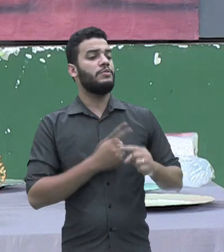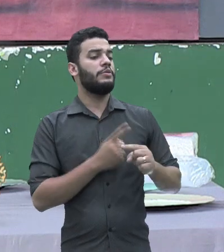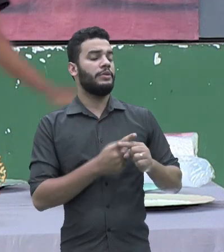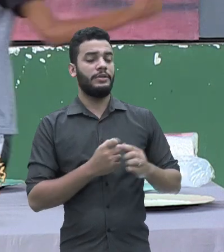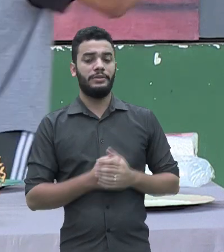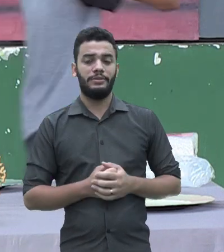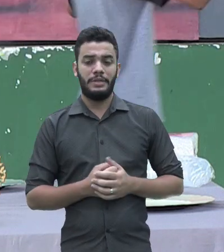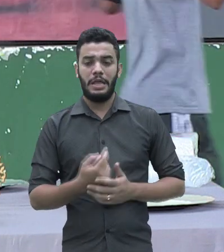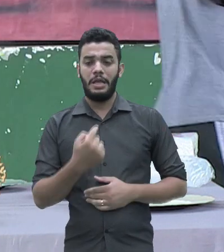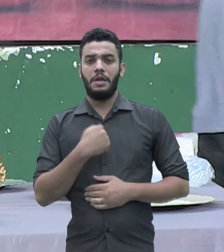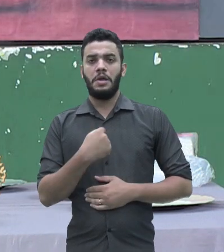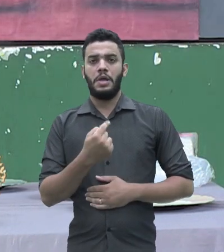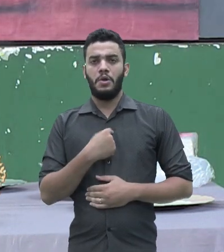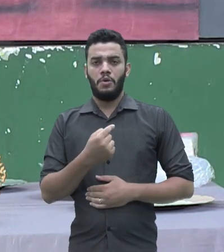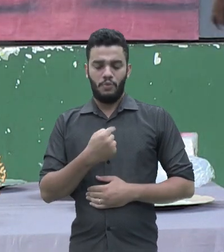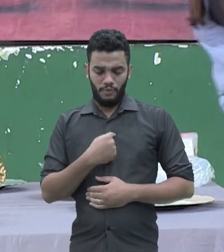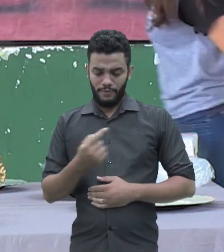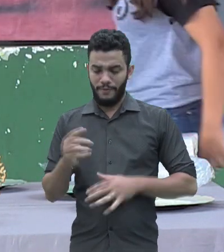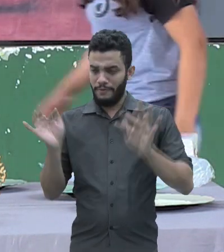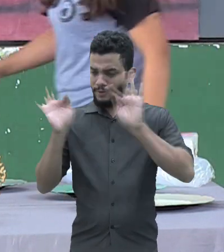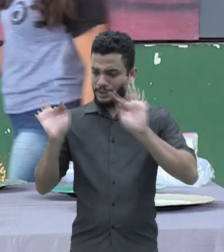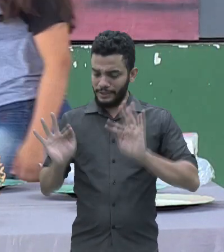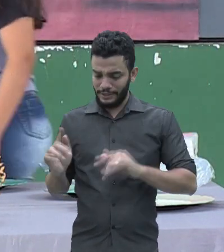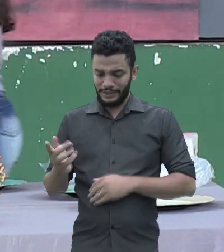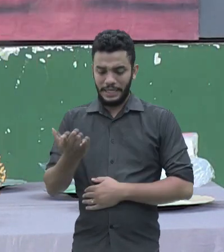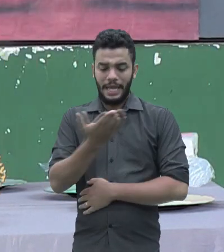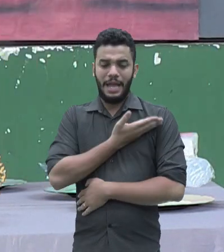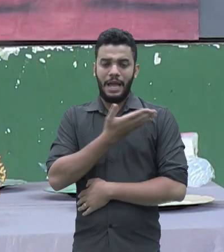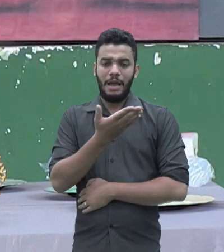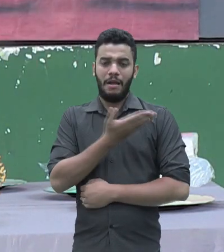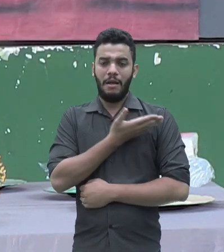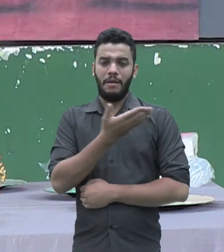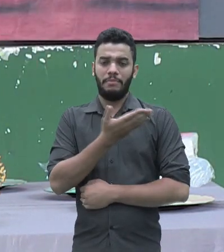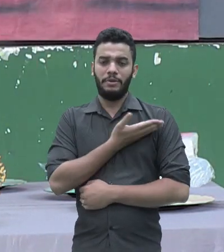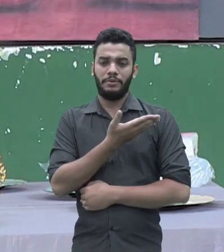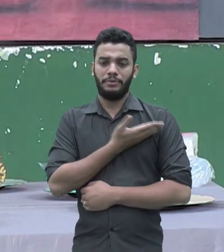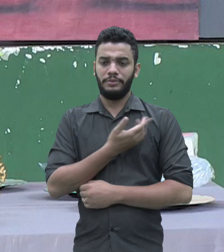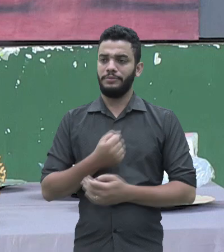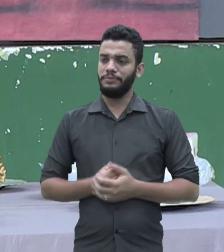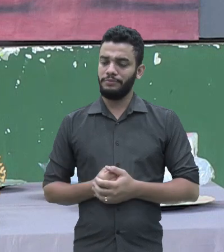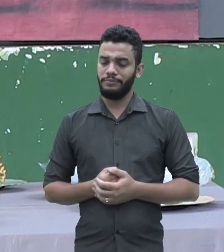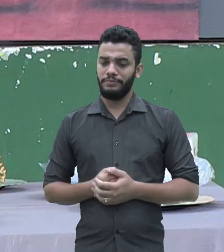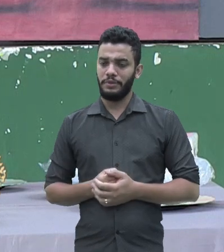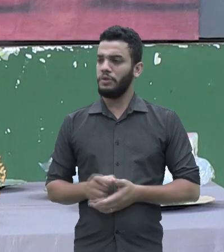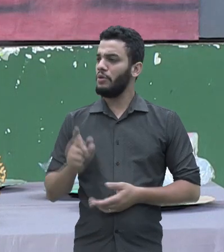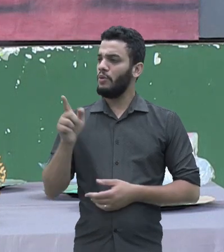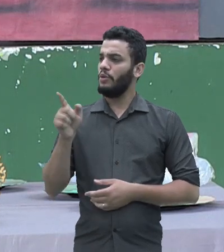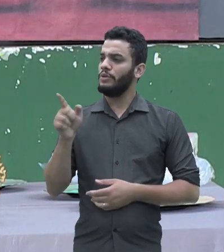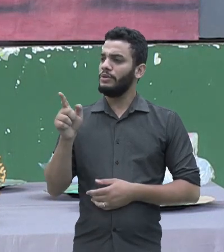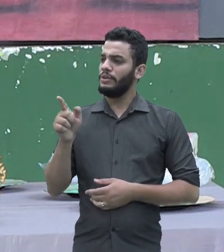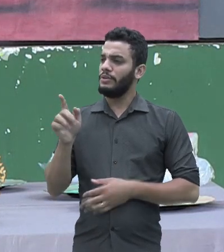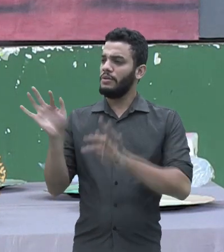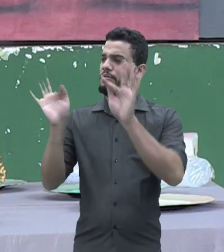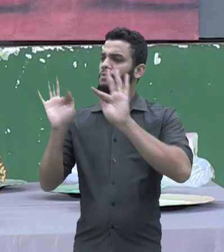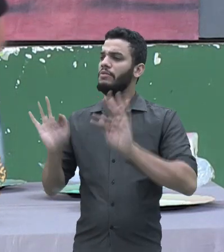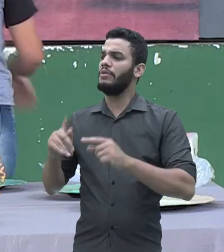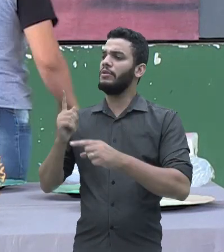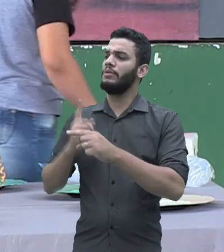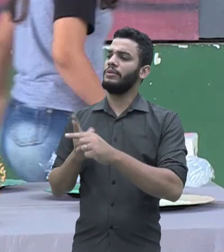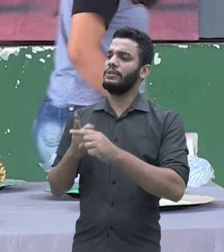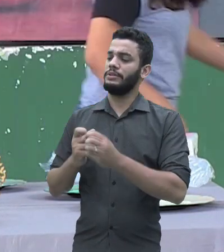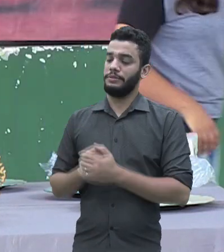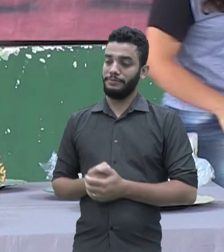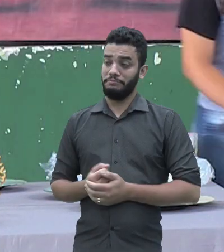Good job. Next. Ok, Isabel. Hi. Oh, what are you thankful for? Food. Food?